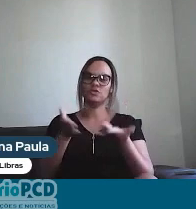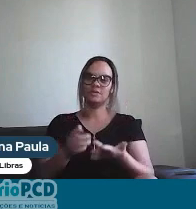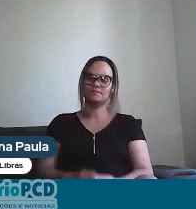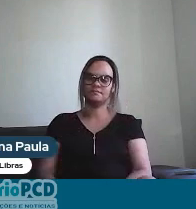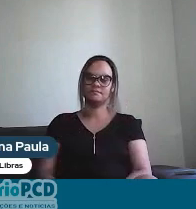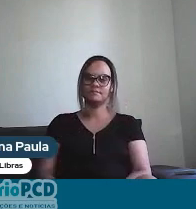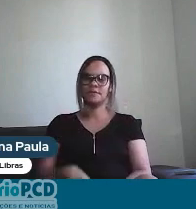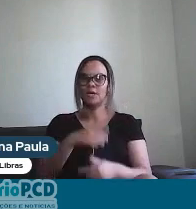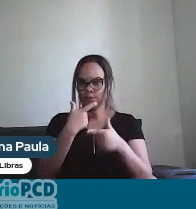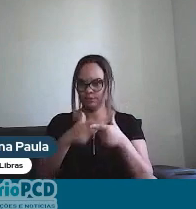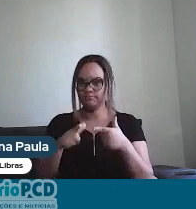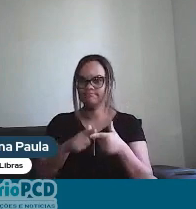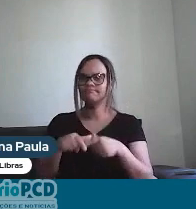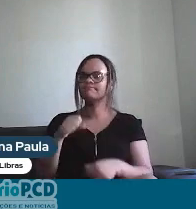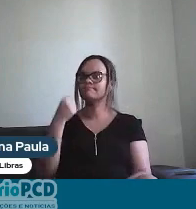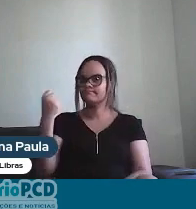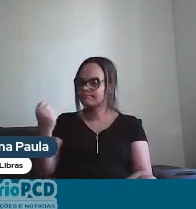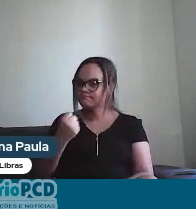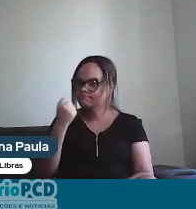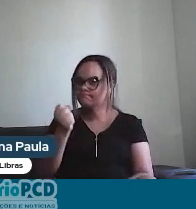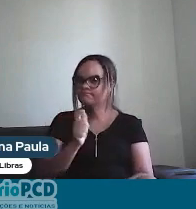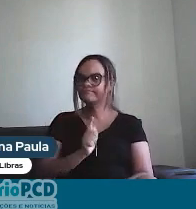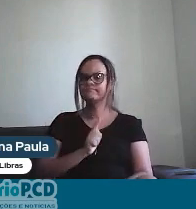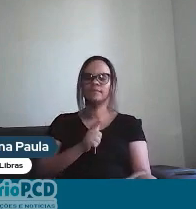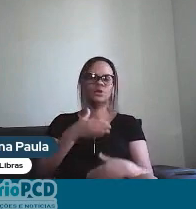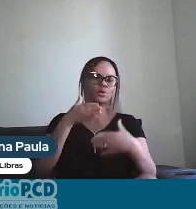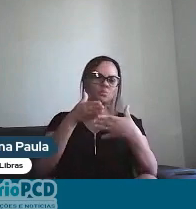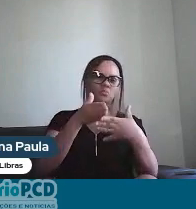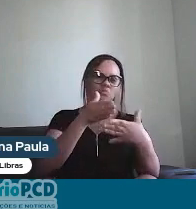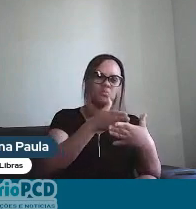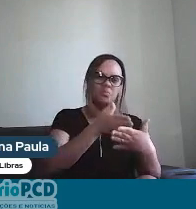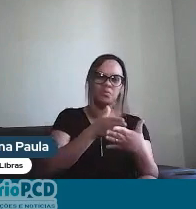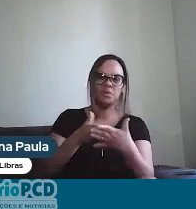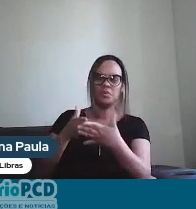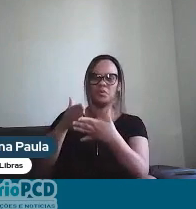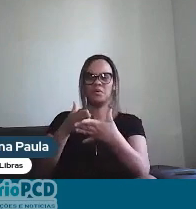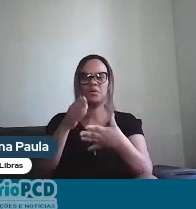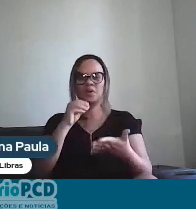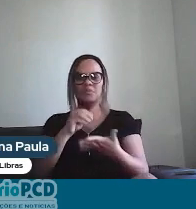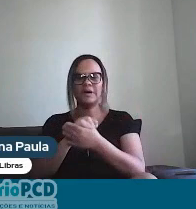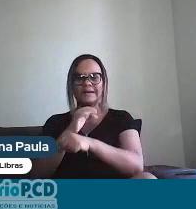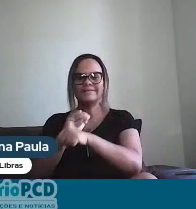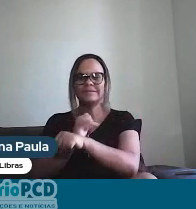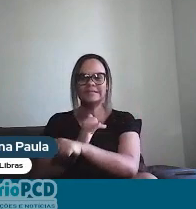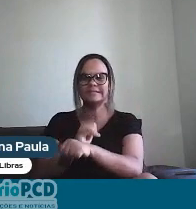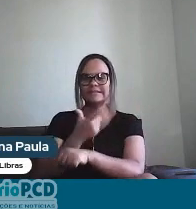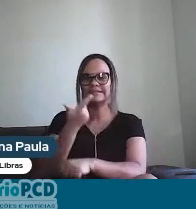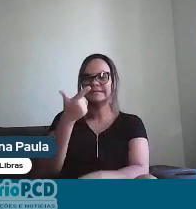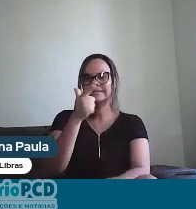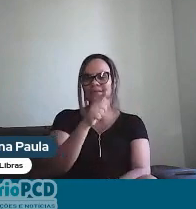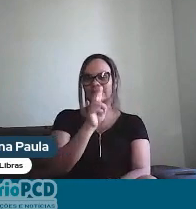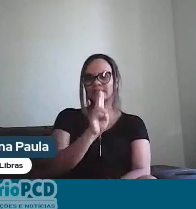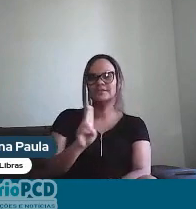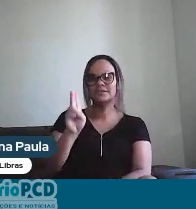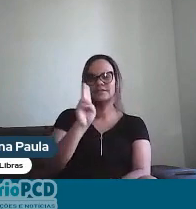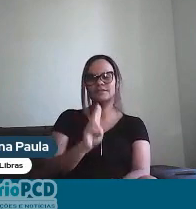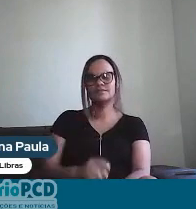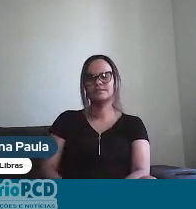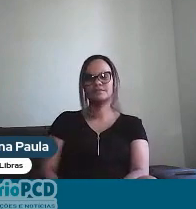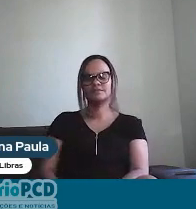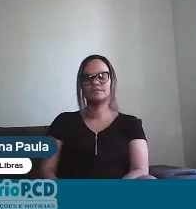é um problema sério, porque uma série de acessos ficam prejudicados por falta desse instrumento, que depois a gente pode falar mais sobre as